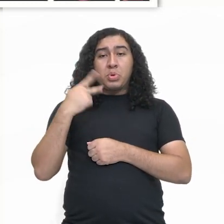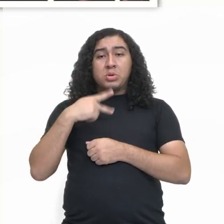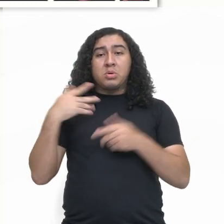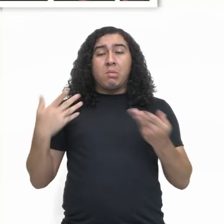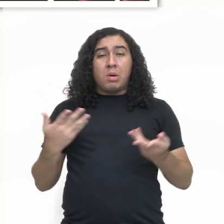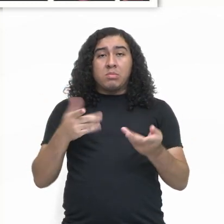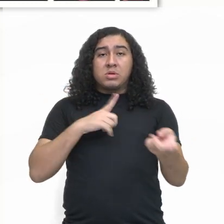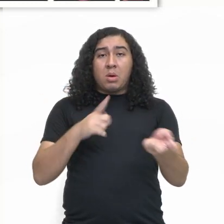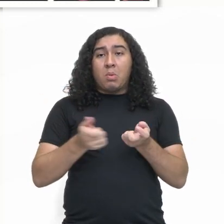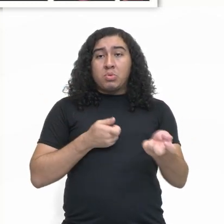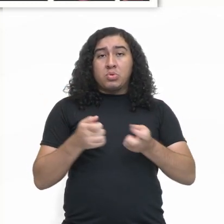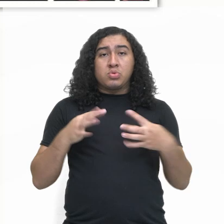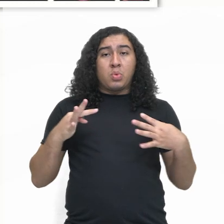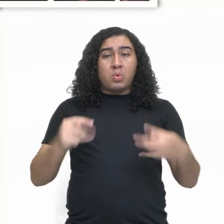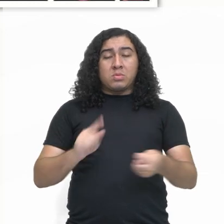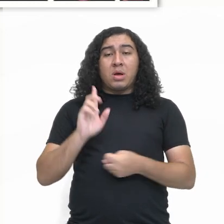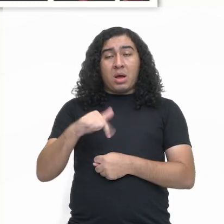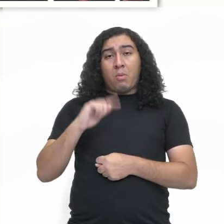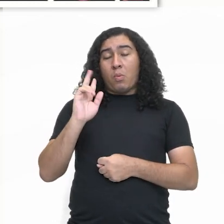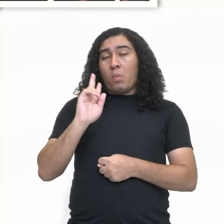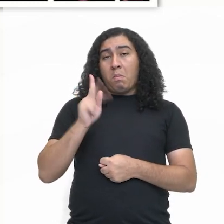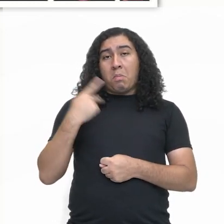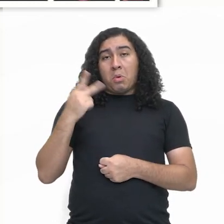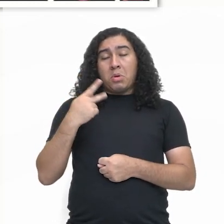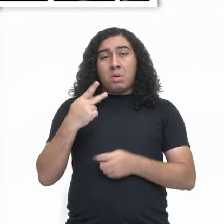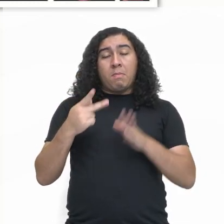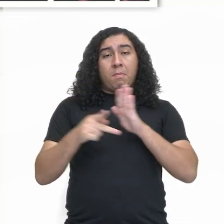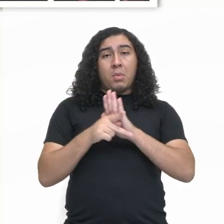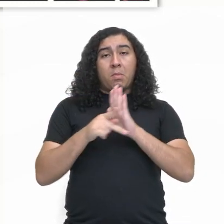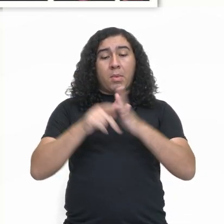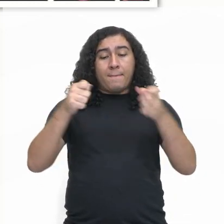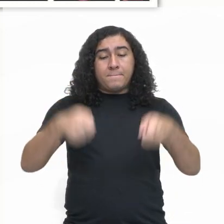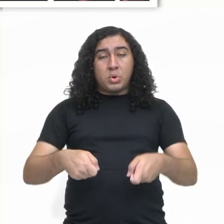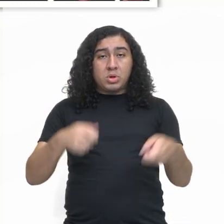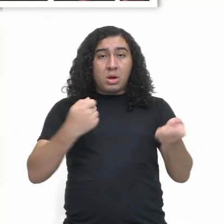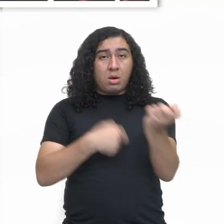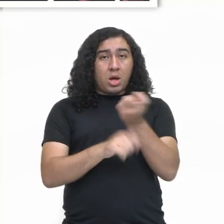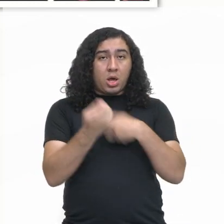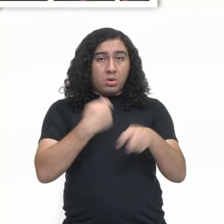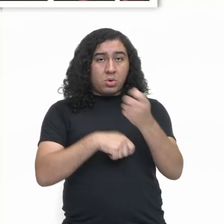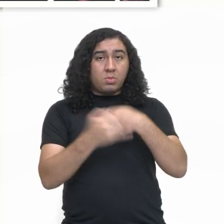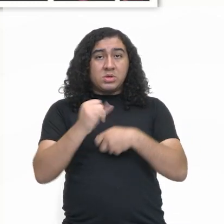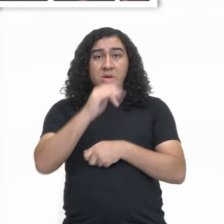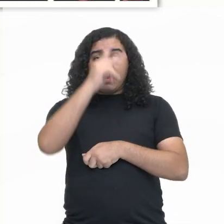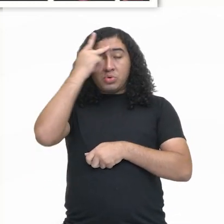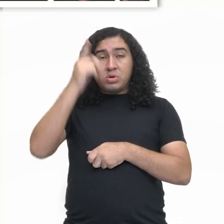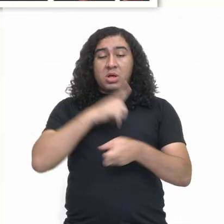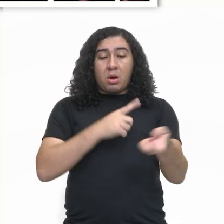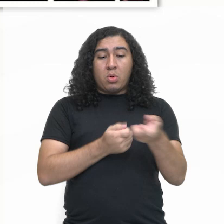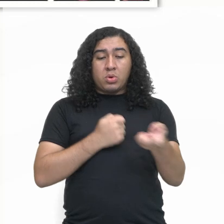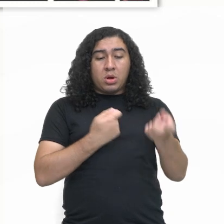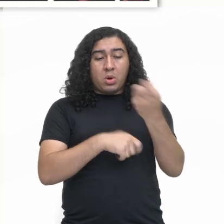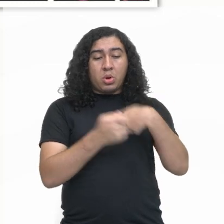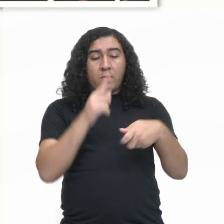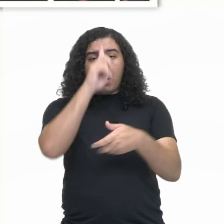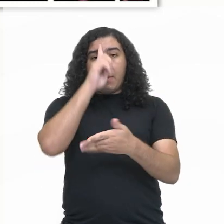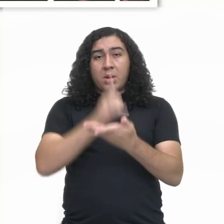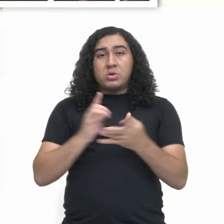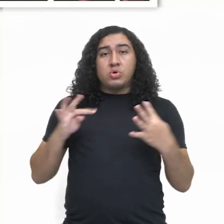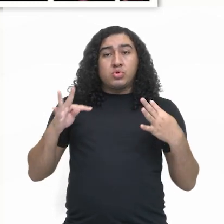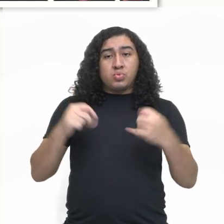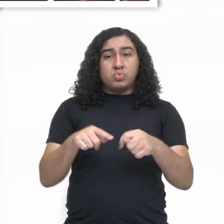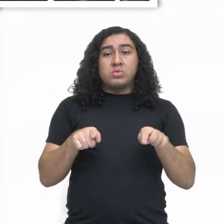é que tem o poder nas mãos? É o poder econômico. Quem tem o poder econômico, não é verdade? Manda em tudo, inclusive no